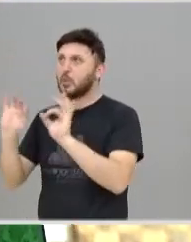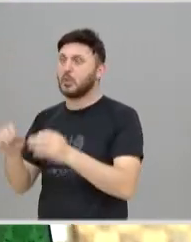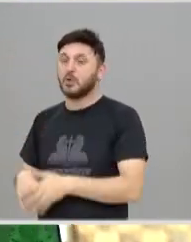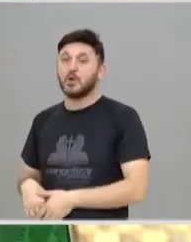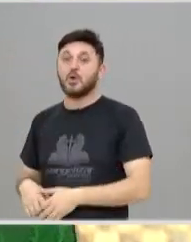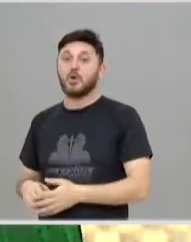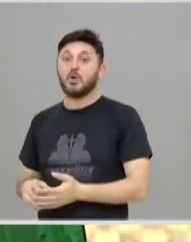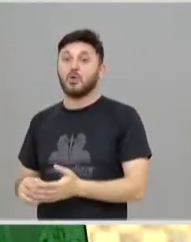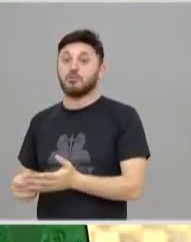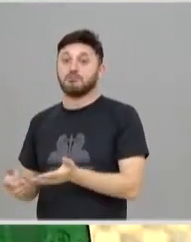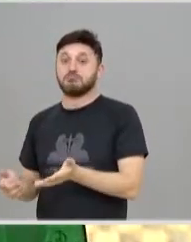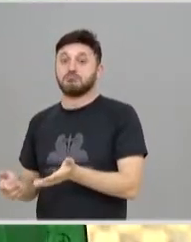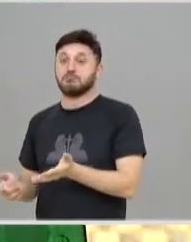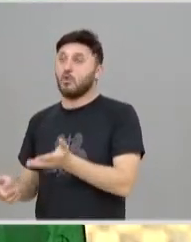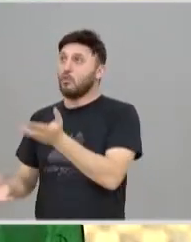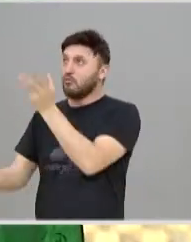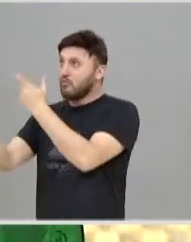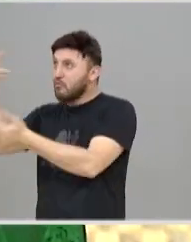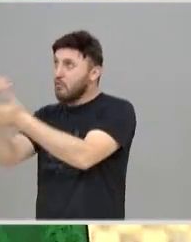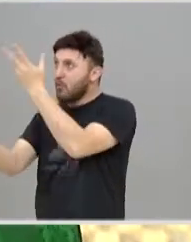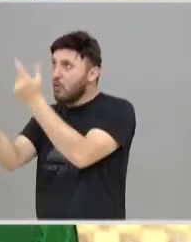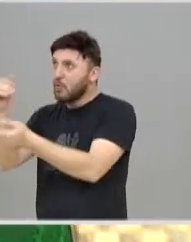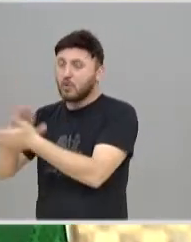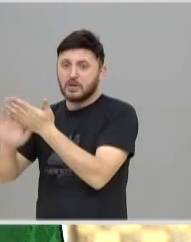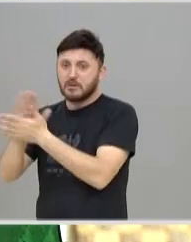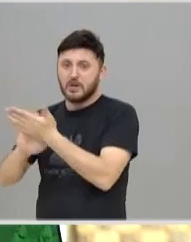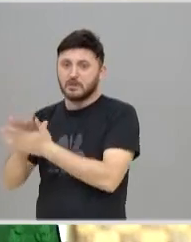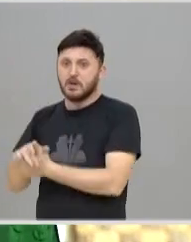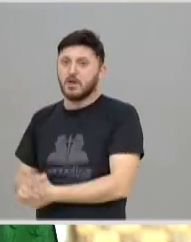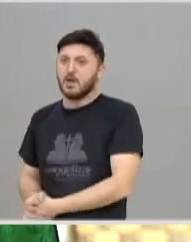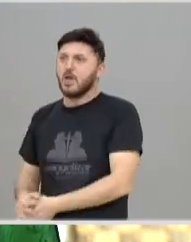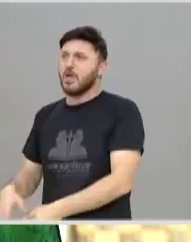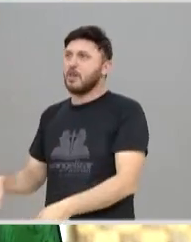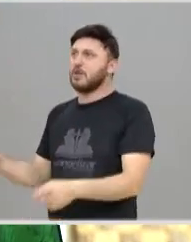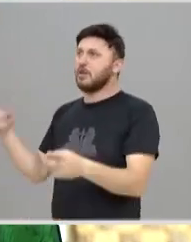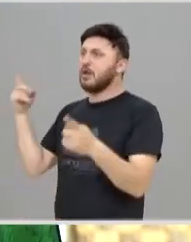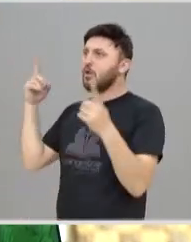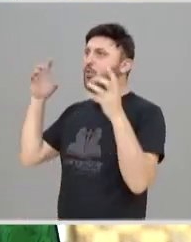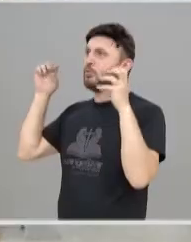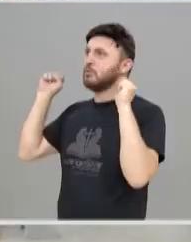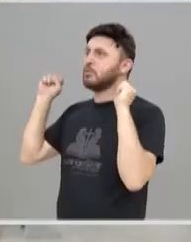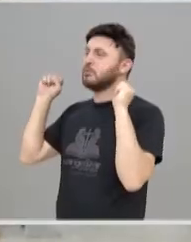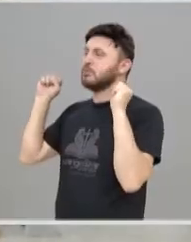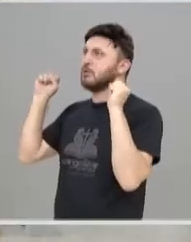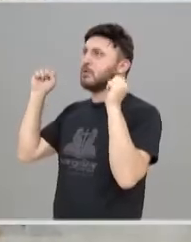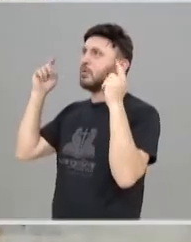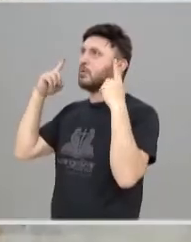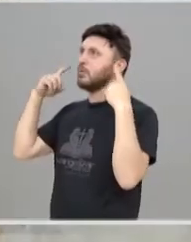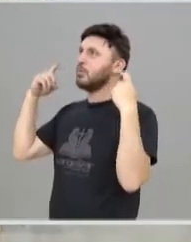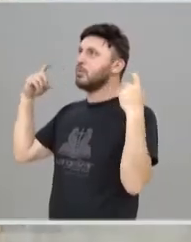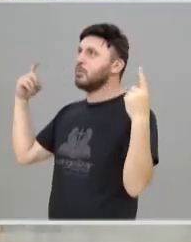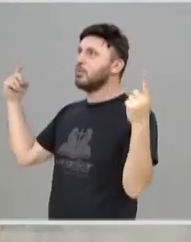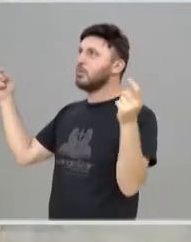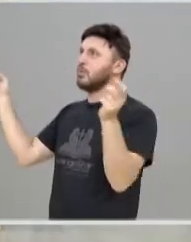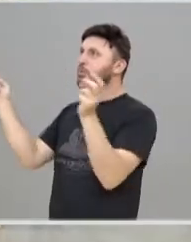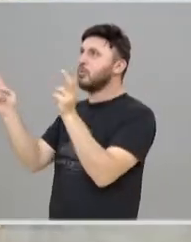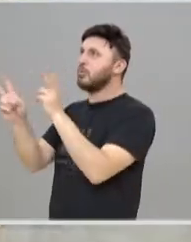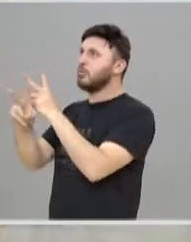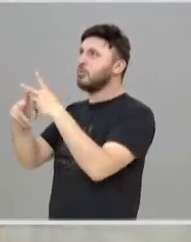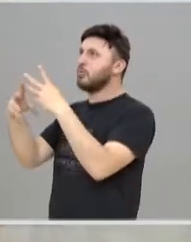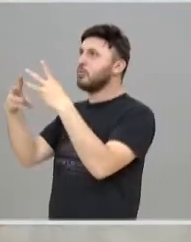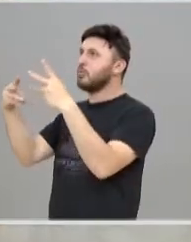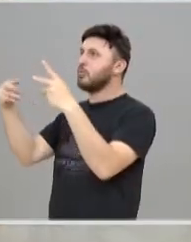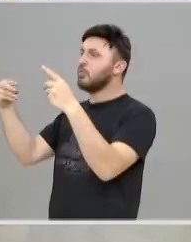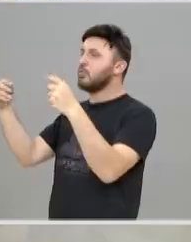por fim o fogo. Aí ele ouviu uma leve brisa, e ali estava Deus.